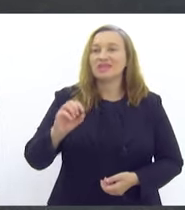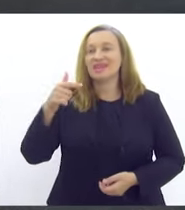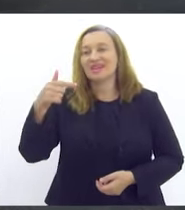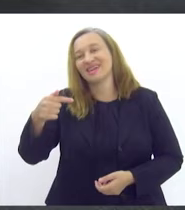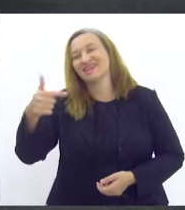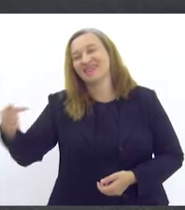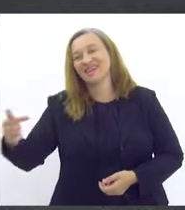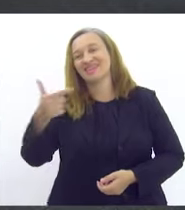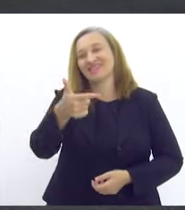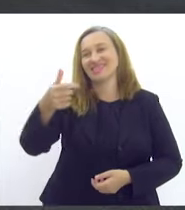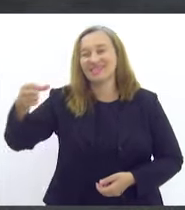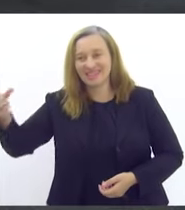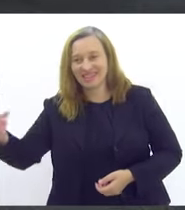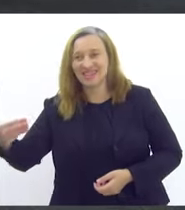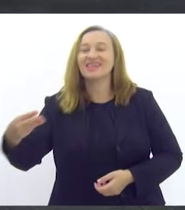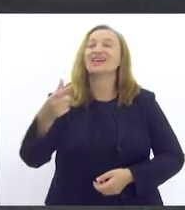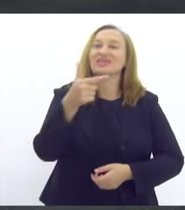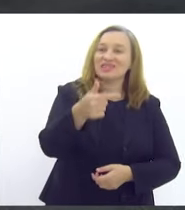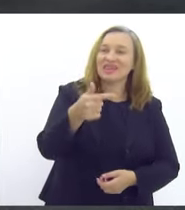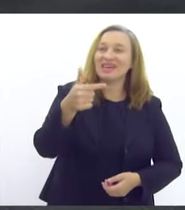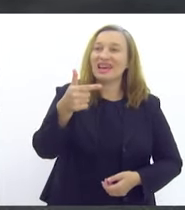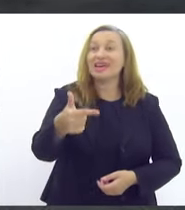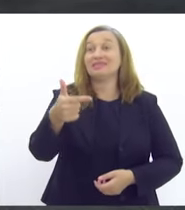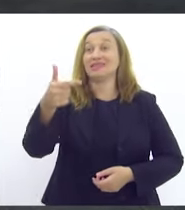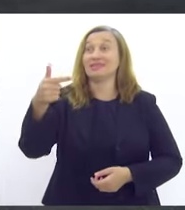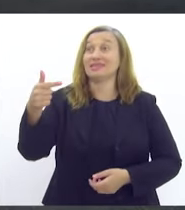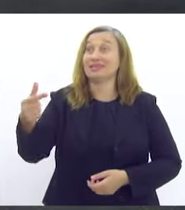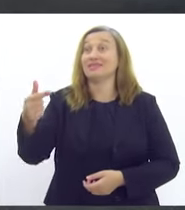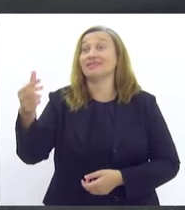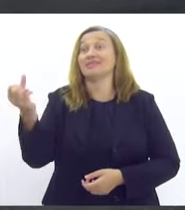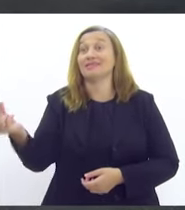217-2023, 218-2023, 276-2023,